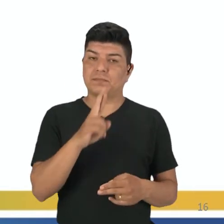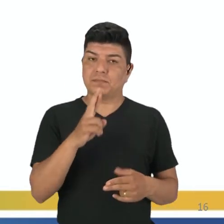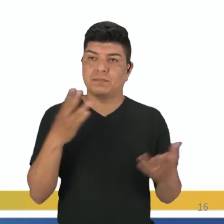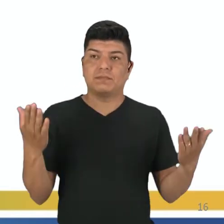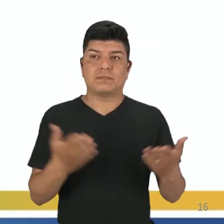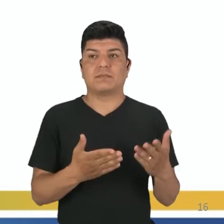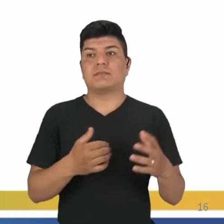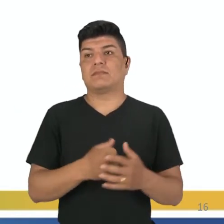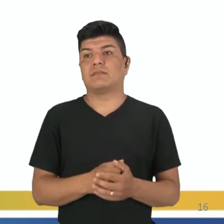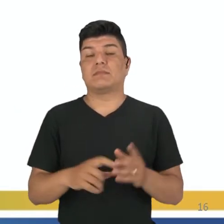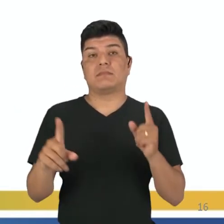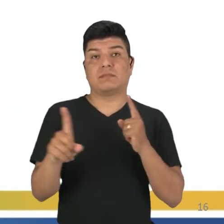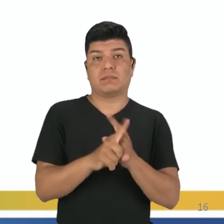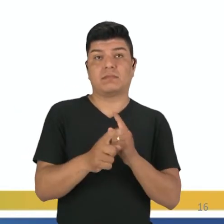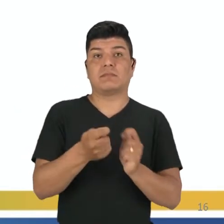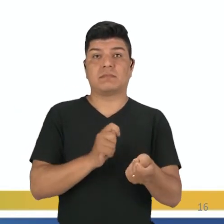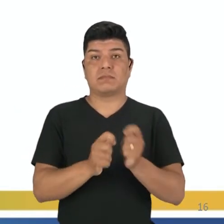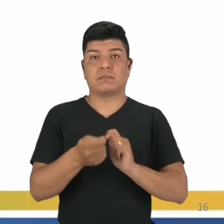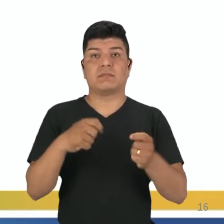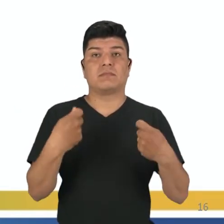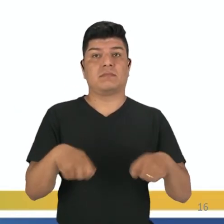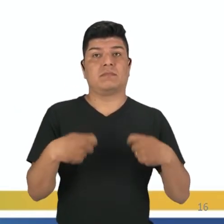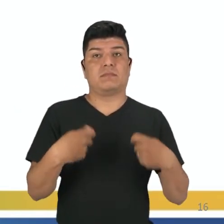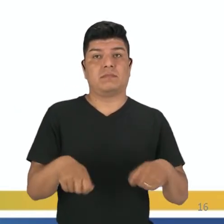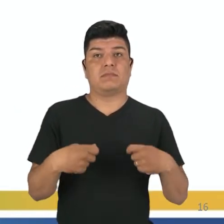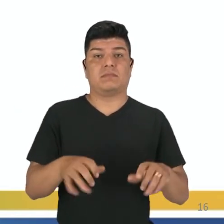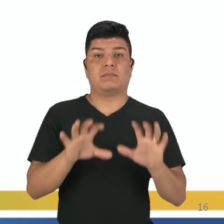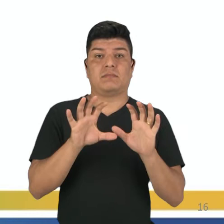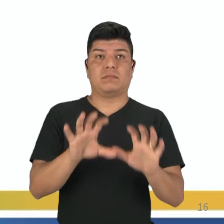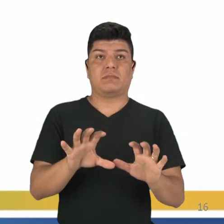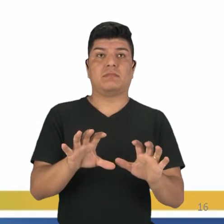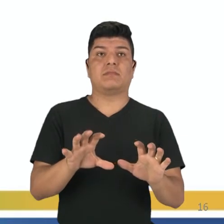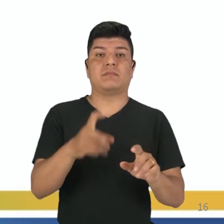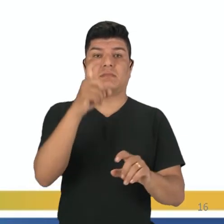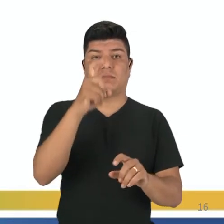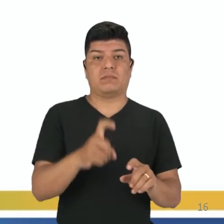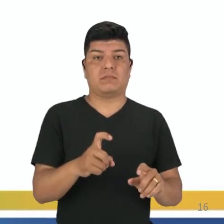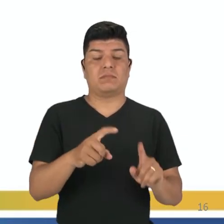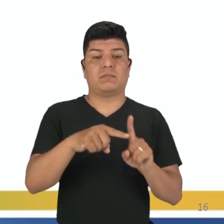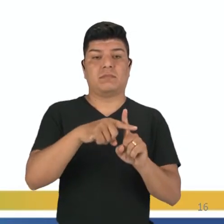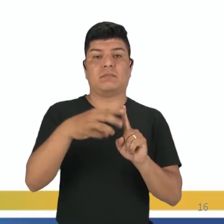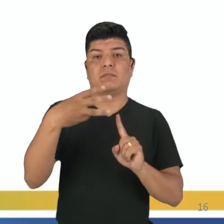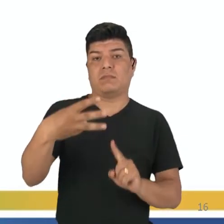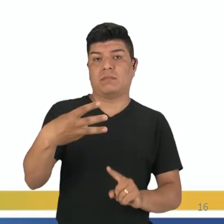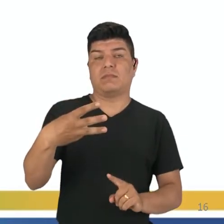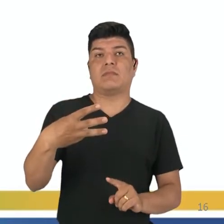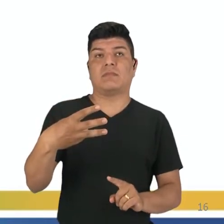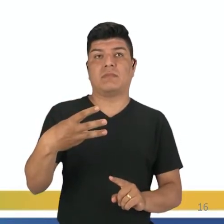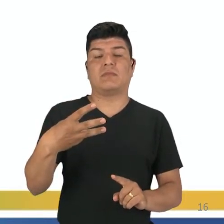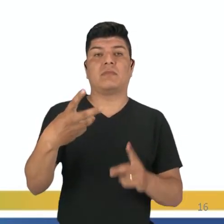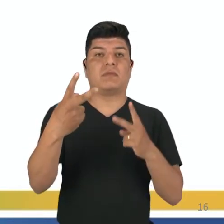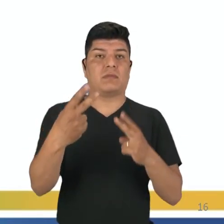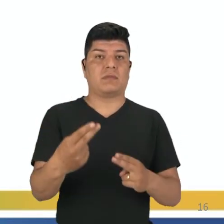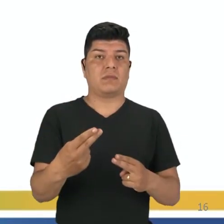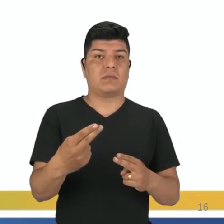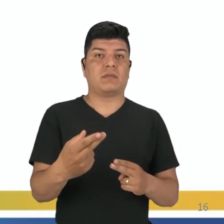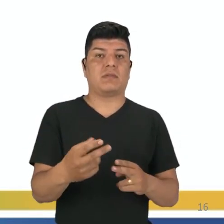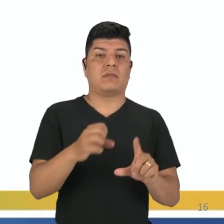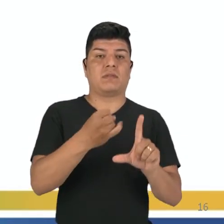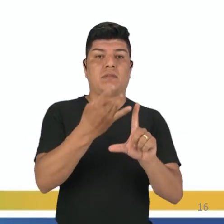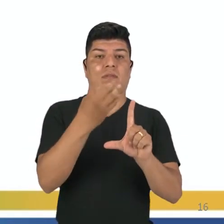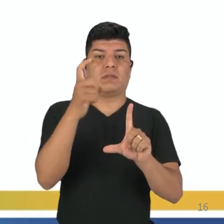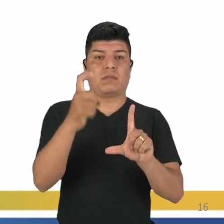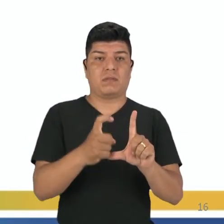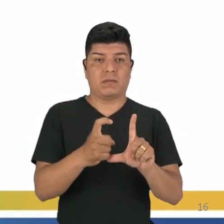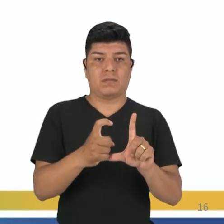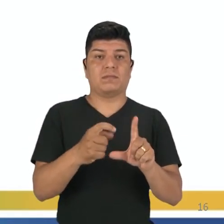resolução. Para encontrar o domínio, devemos considerar a condição que x mais 3, que é o